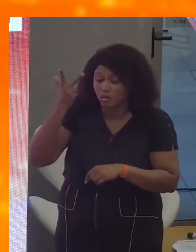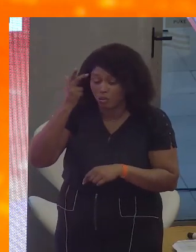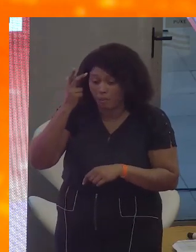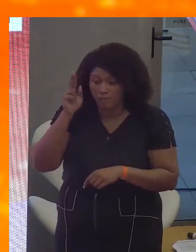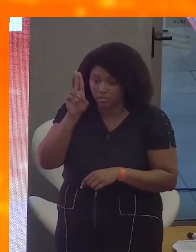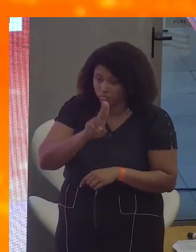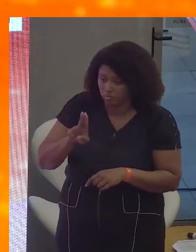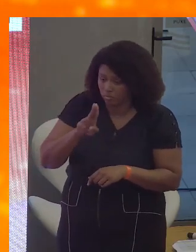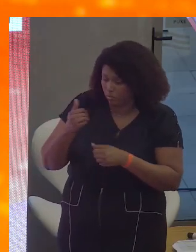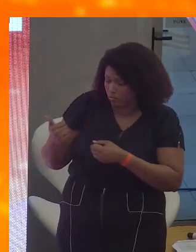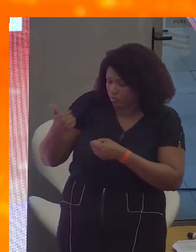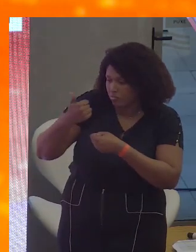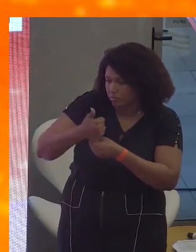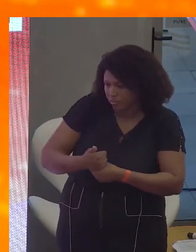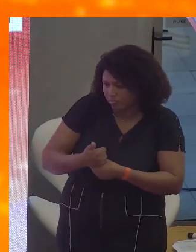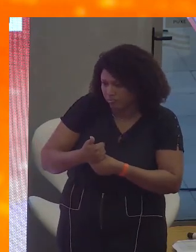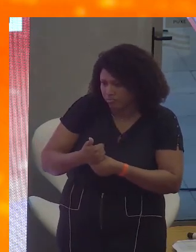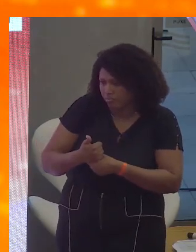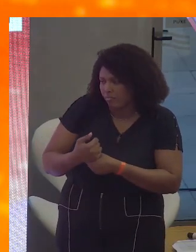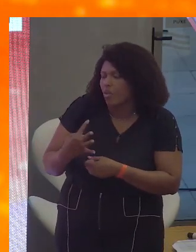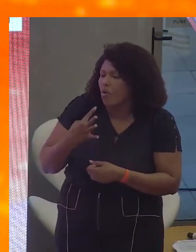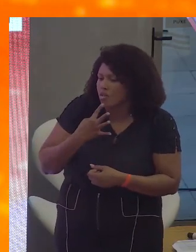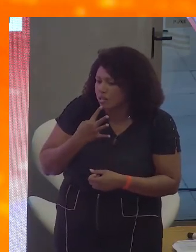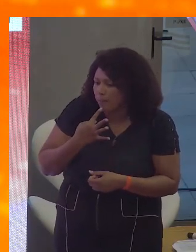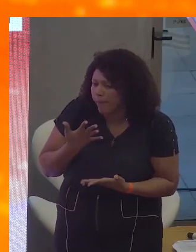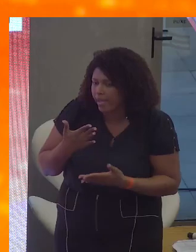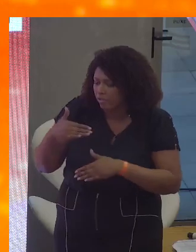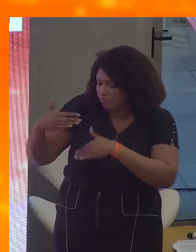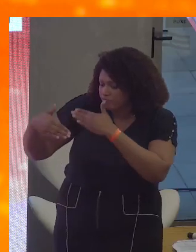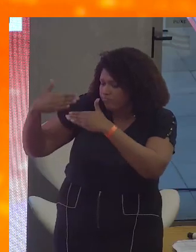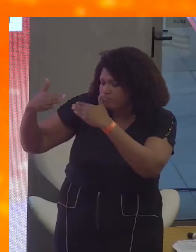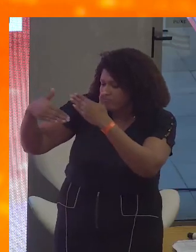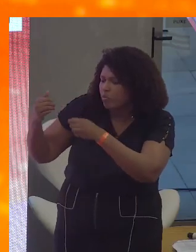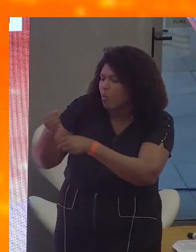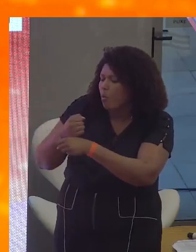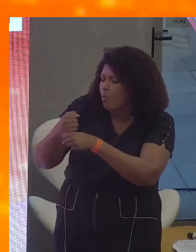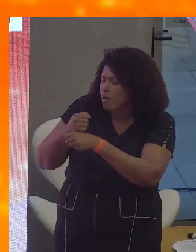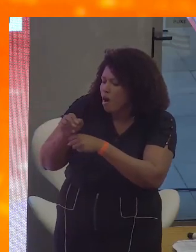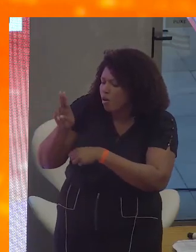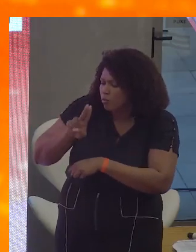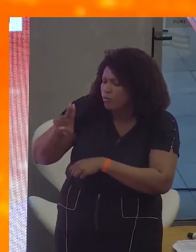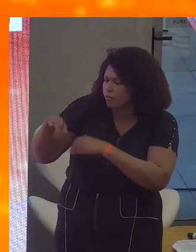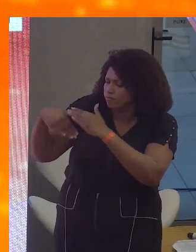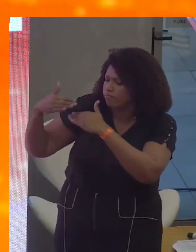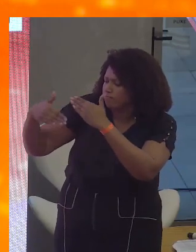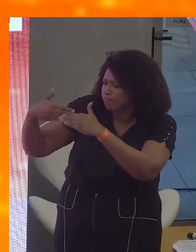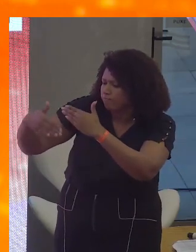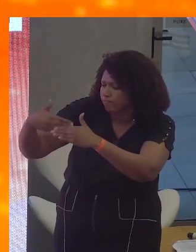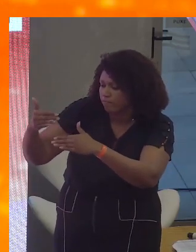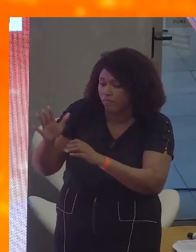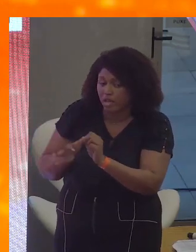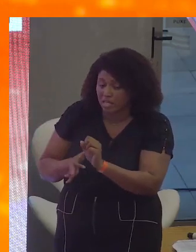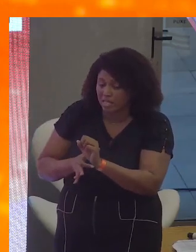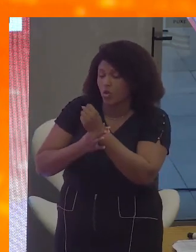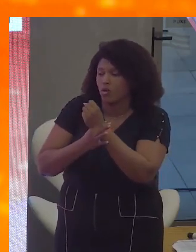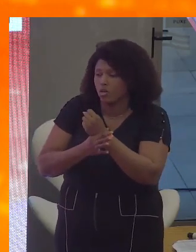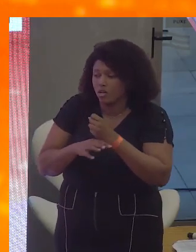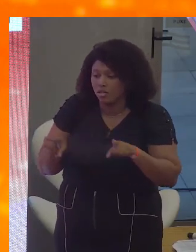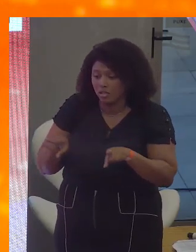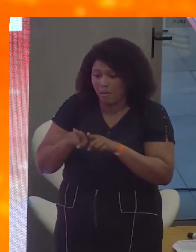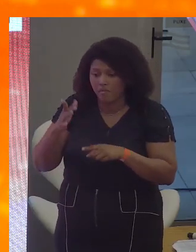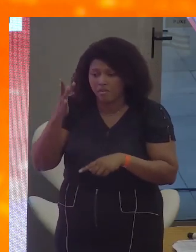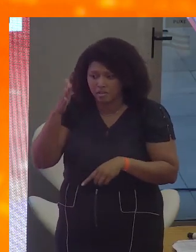suporte, ou seja, o conhecimento ao longo dos anos de uso, com relação à segurança e eficácia, ou você